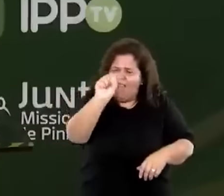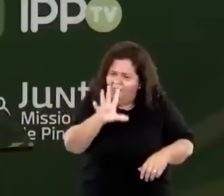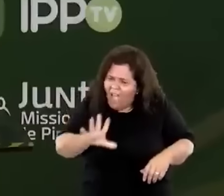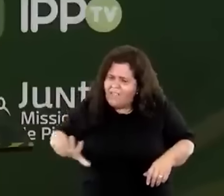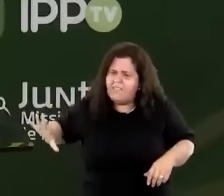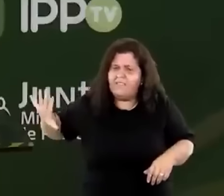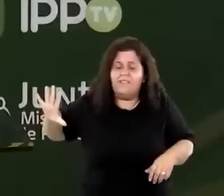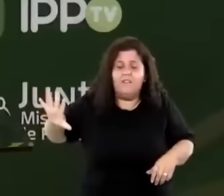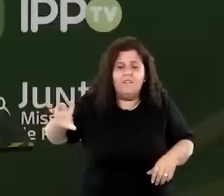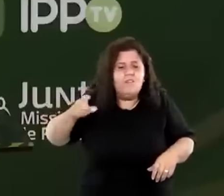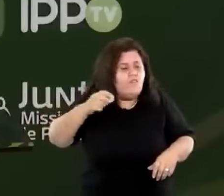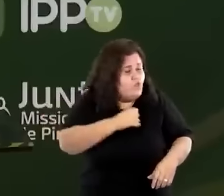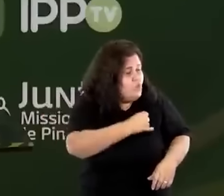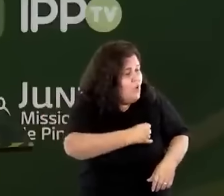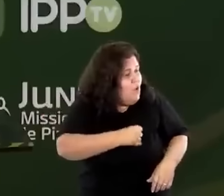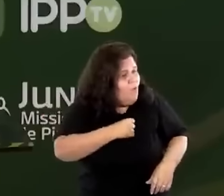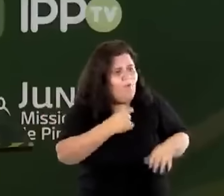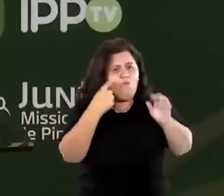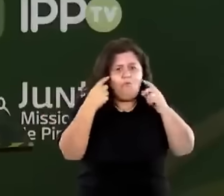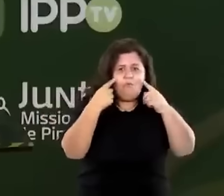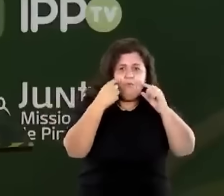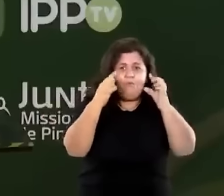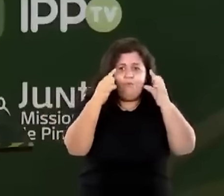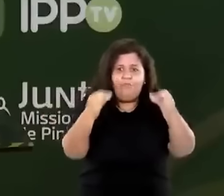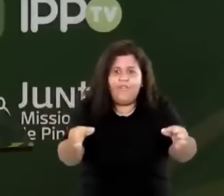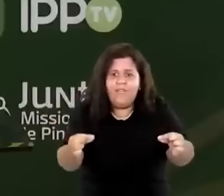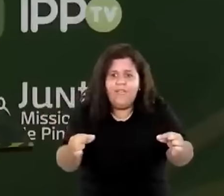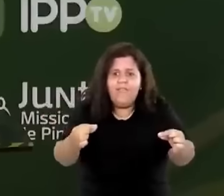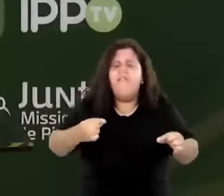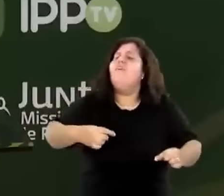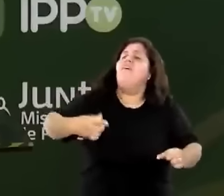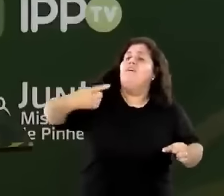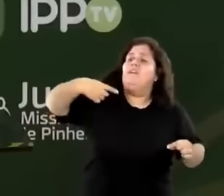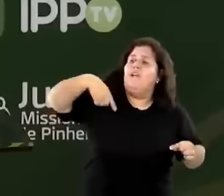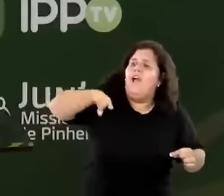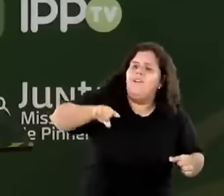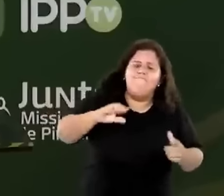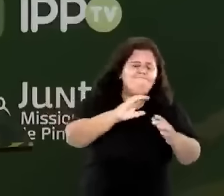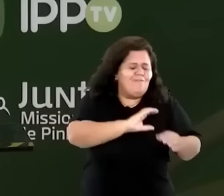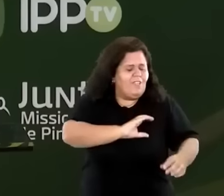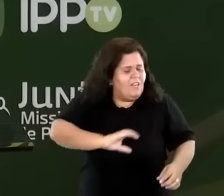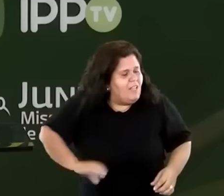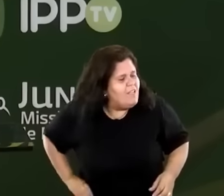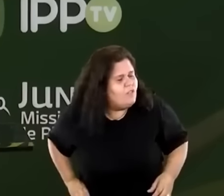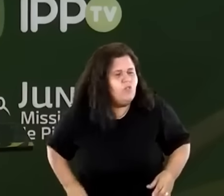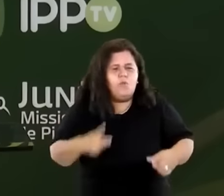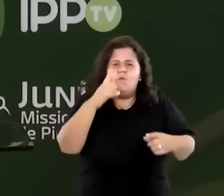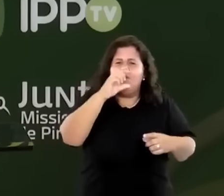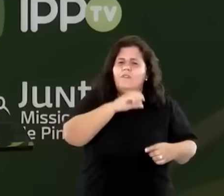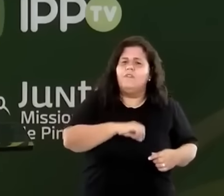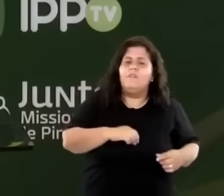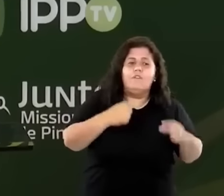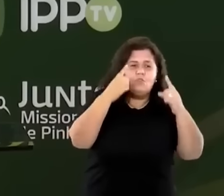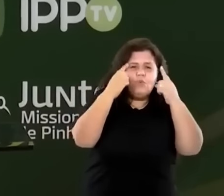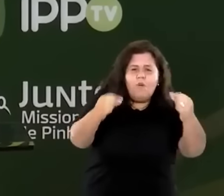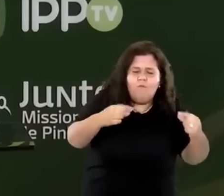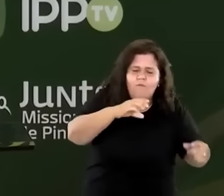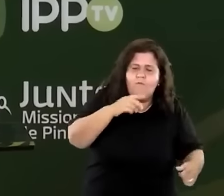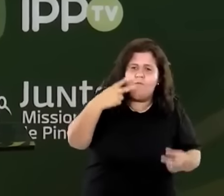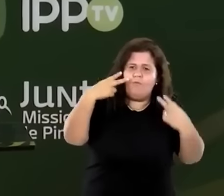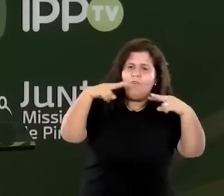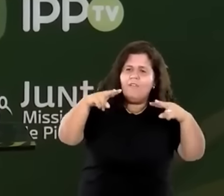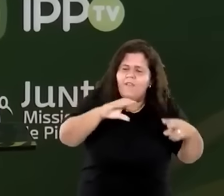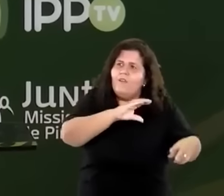igreja João tem uma visão do Cristo que conhece a igreja conhece a tribulação a pobreza da igreja